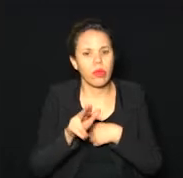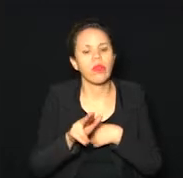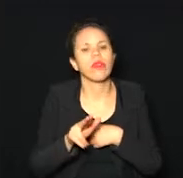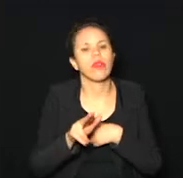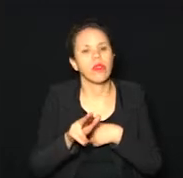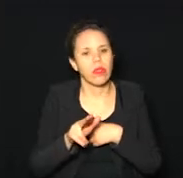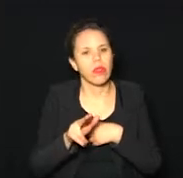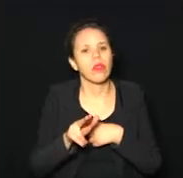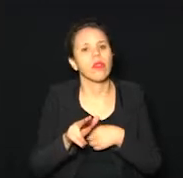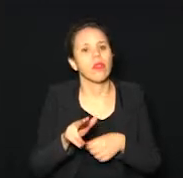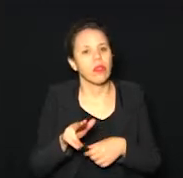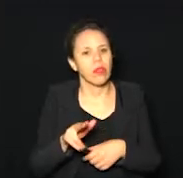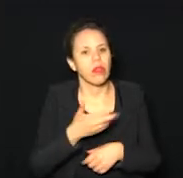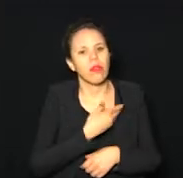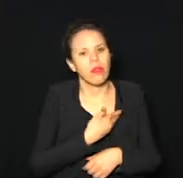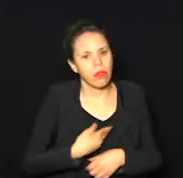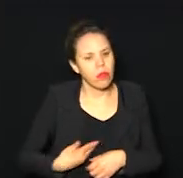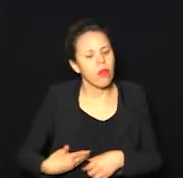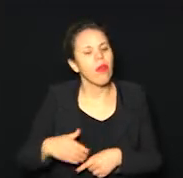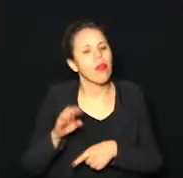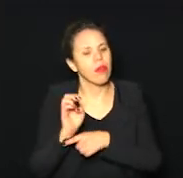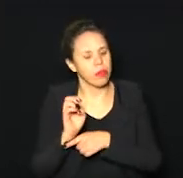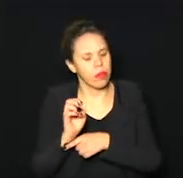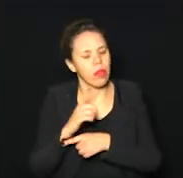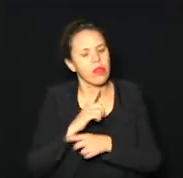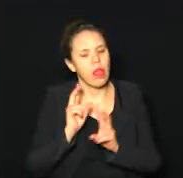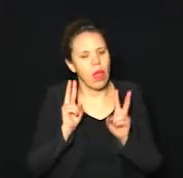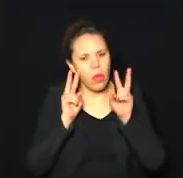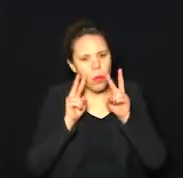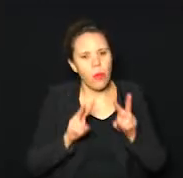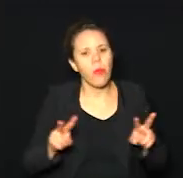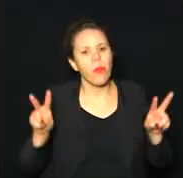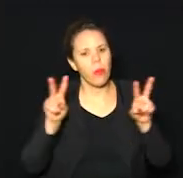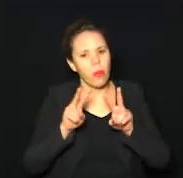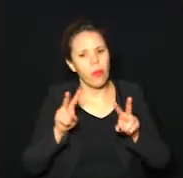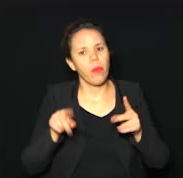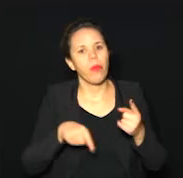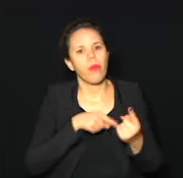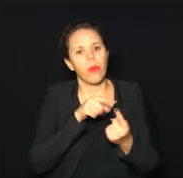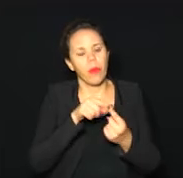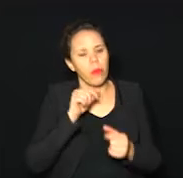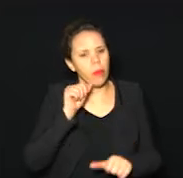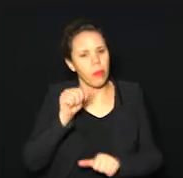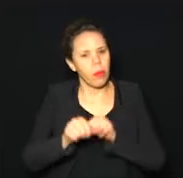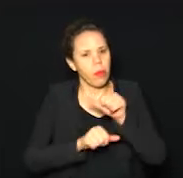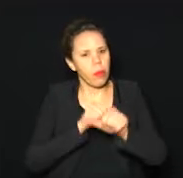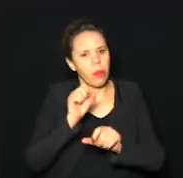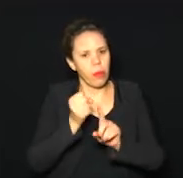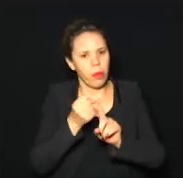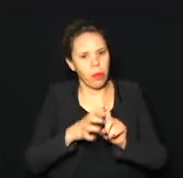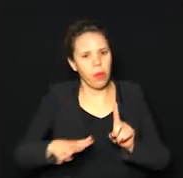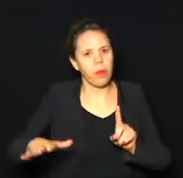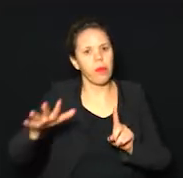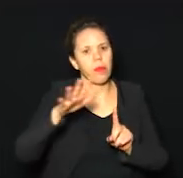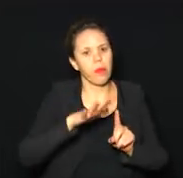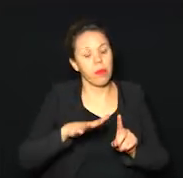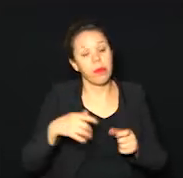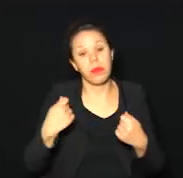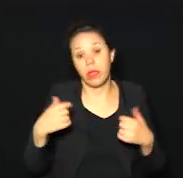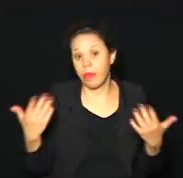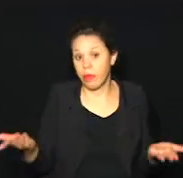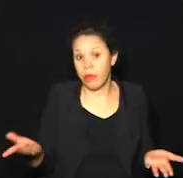que tem uma visão, né, transformadora da sociedade, ou pelo menos deveria